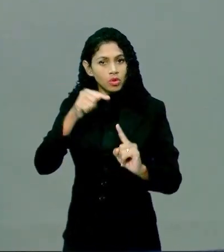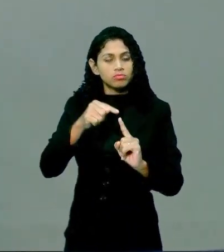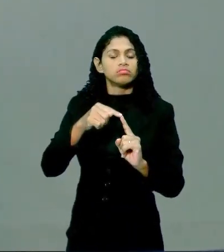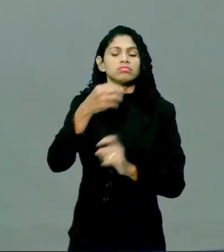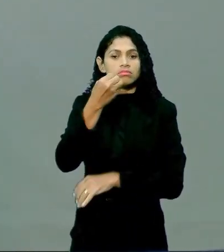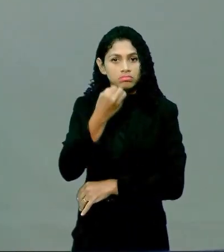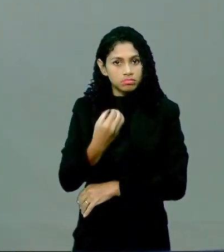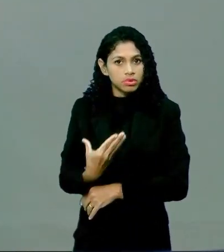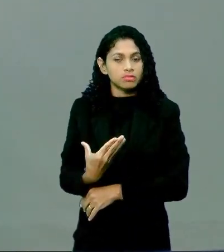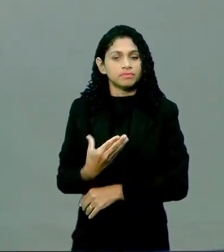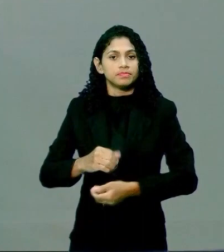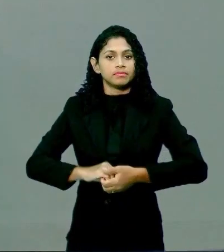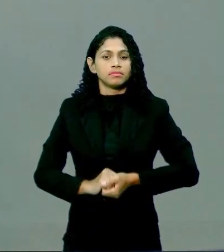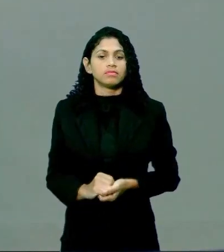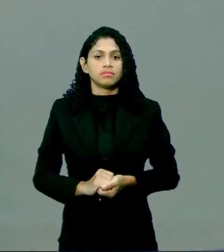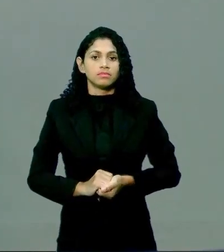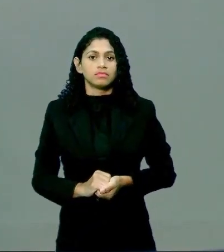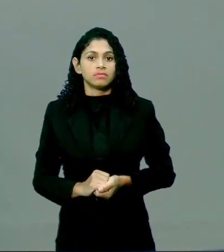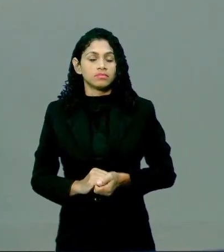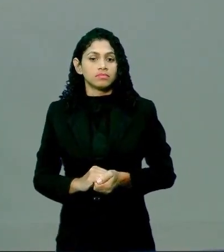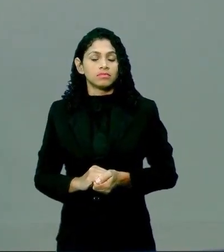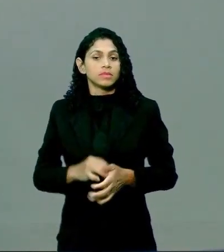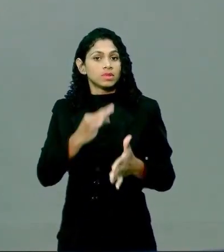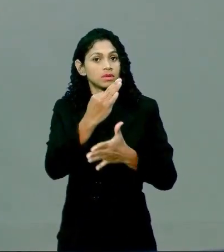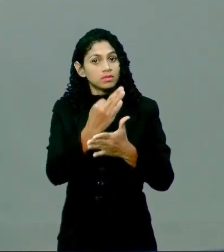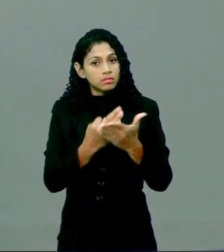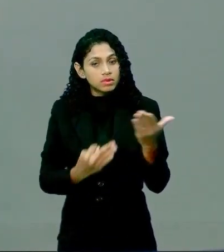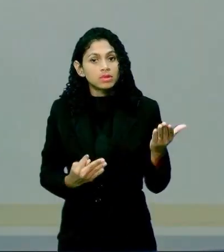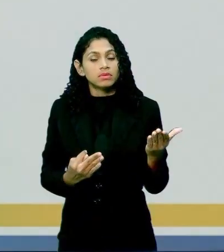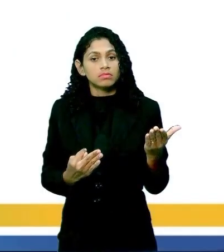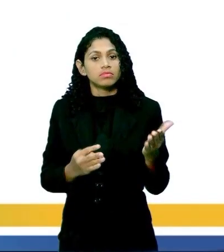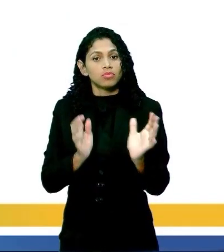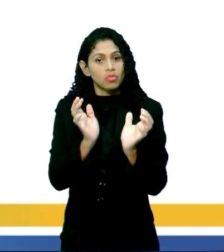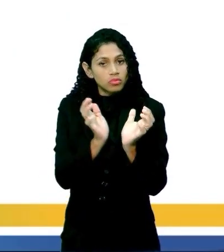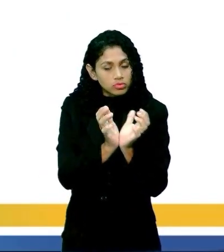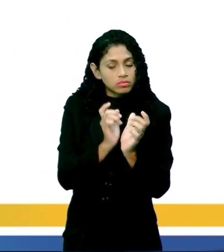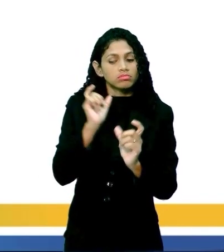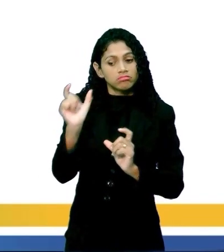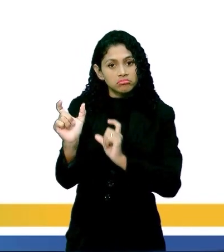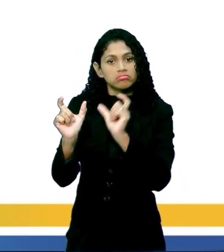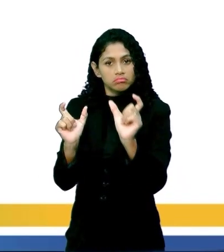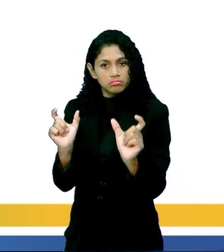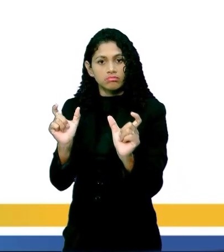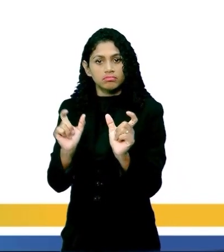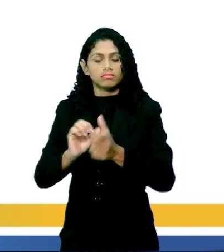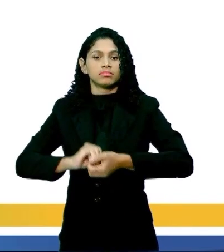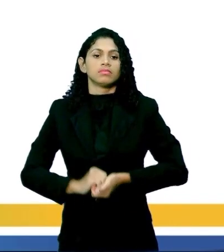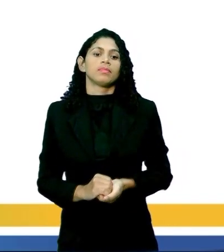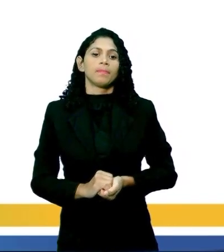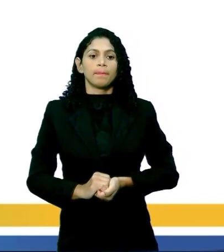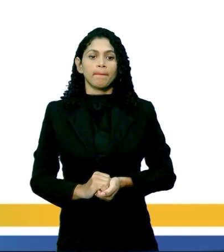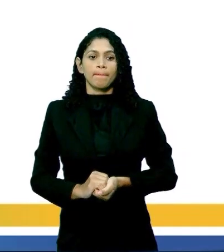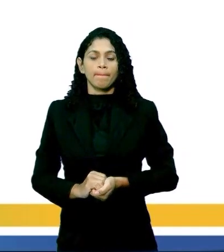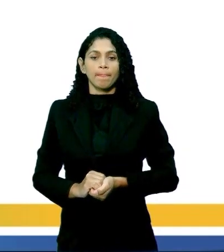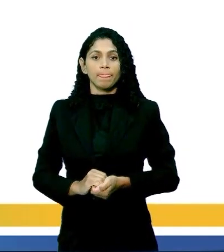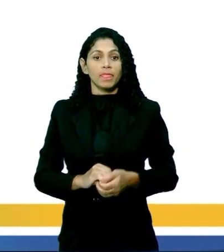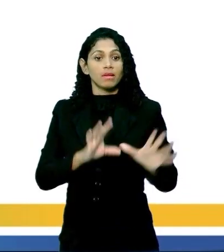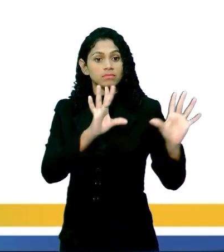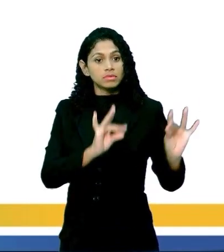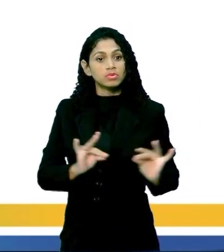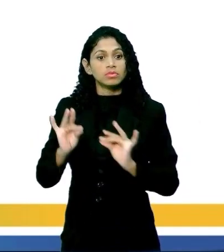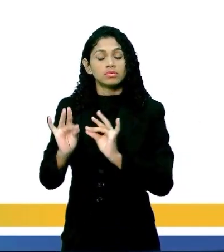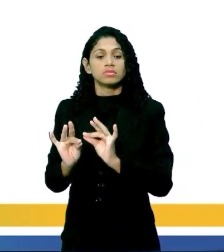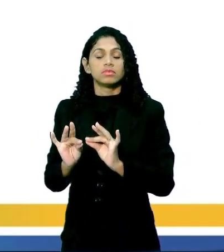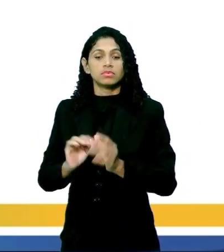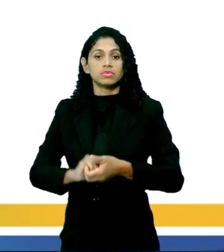para não ficar desconexo, tá? Então, o texto nada mais é que isso. E aí, eu trouxe para vocês,